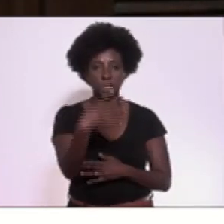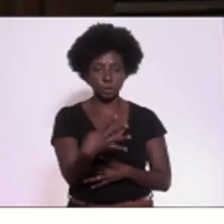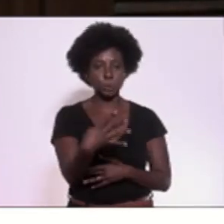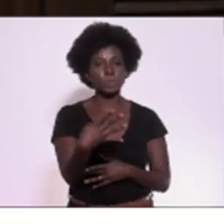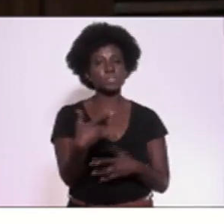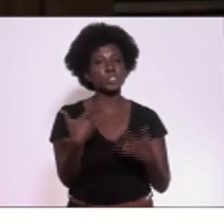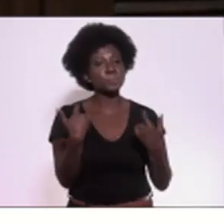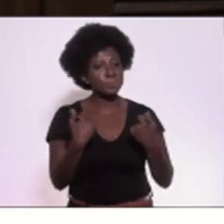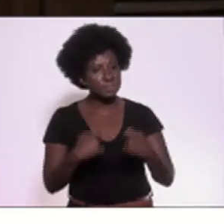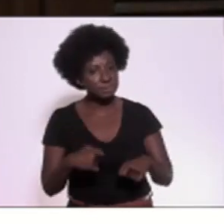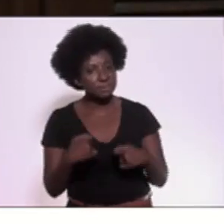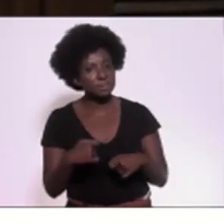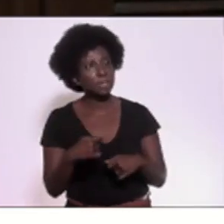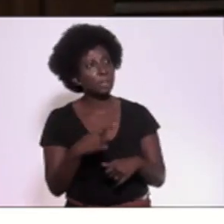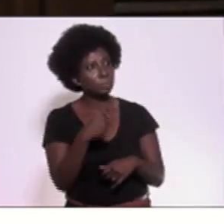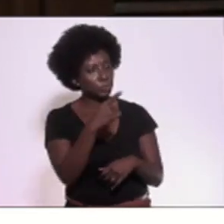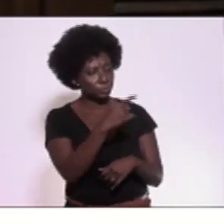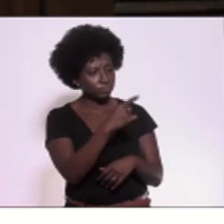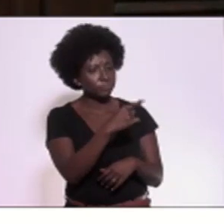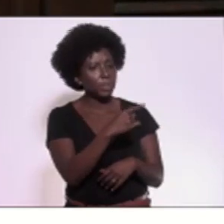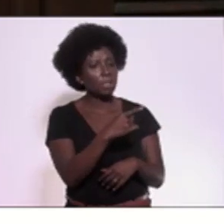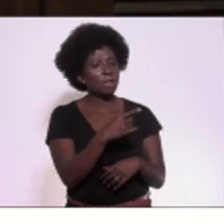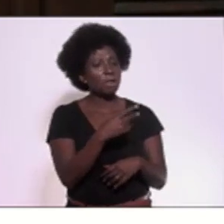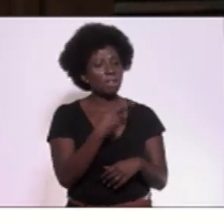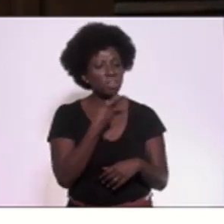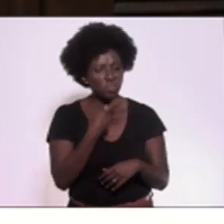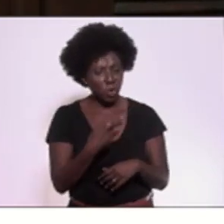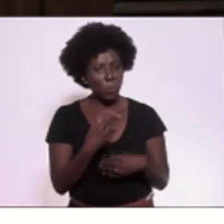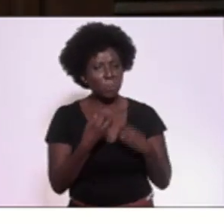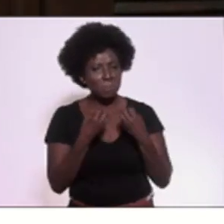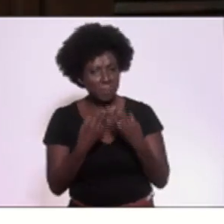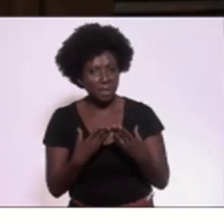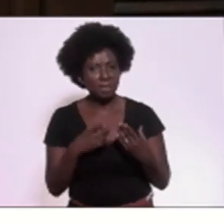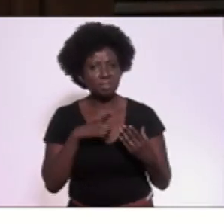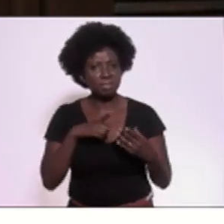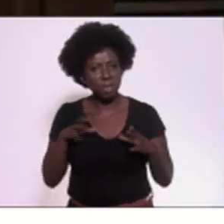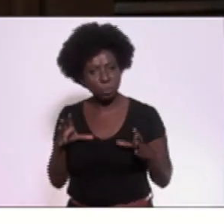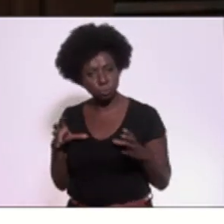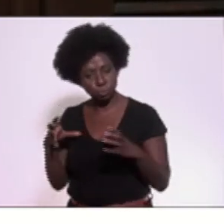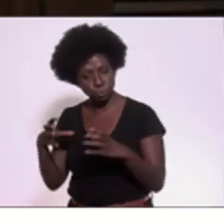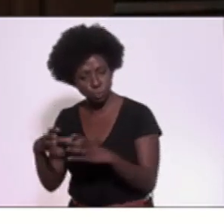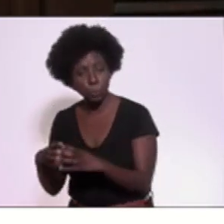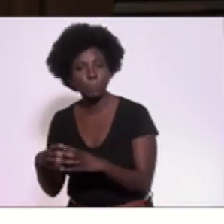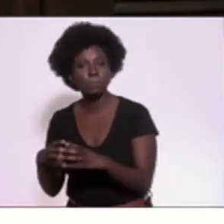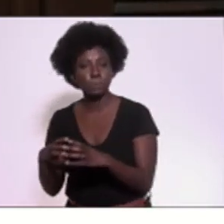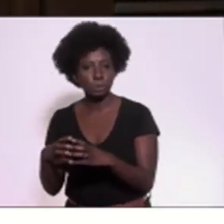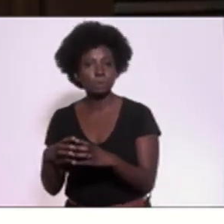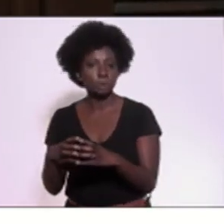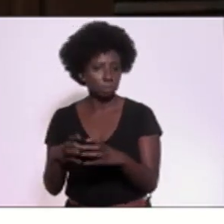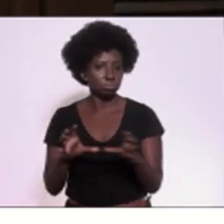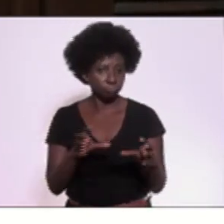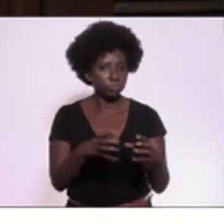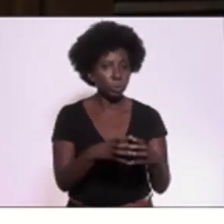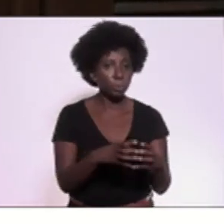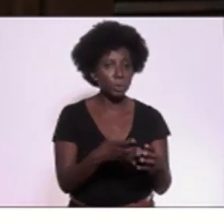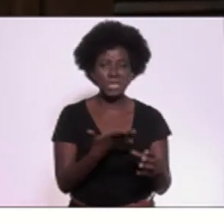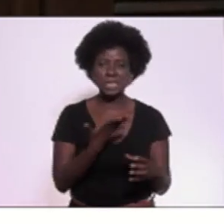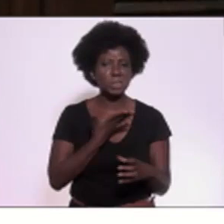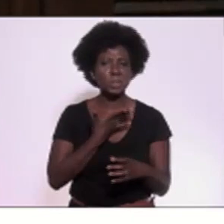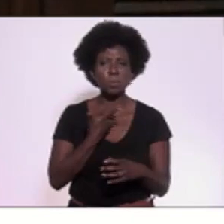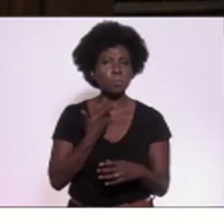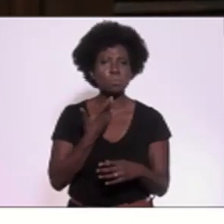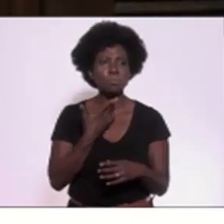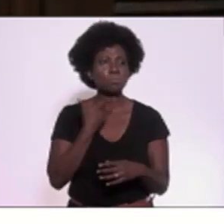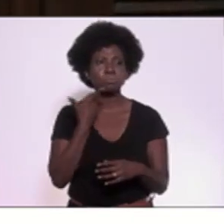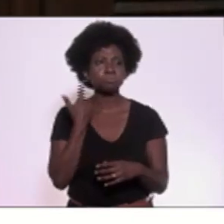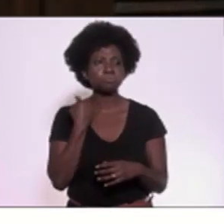Vossa Excelência falava muito bem, em referência a esses grupos, deputado Eliomar, que não conseguem conviver com o